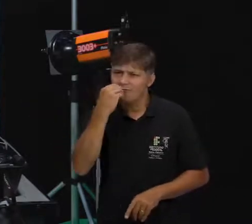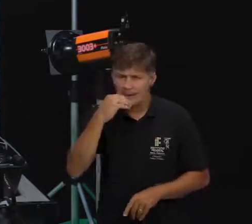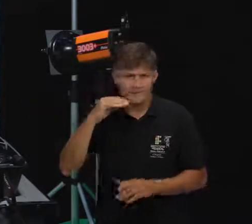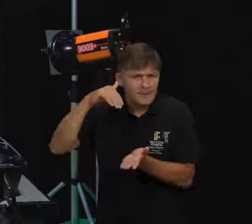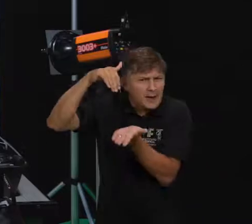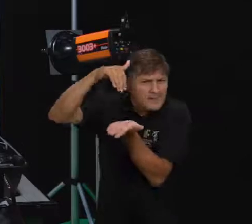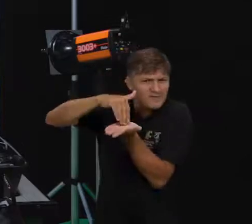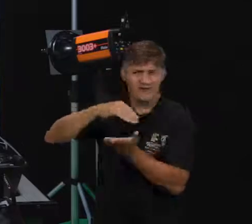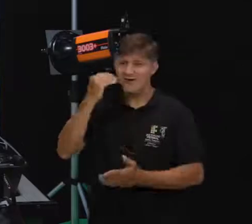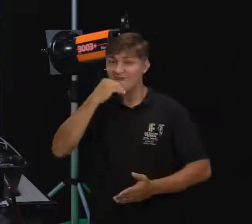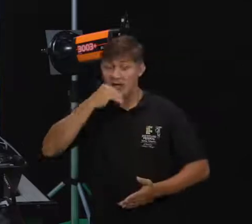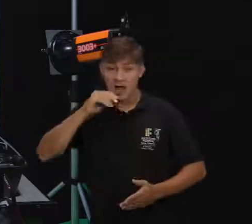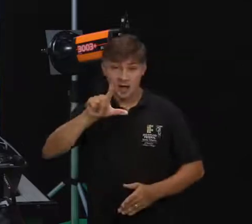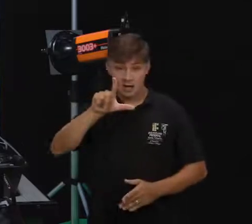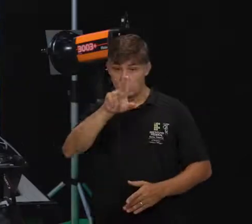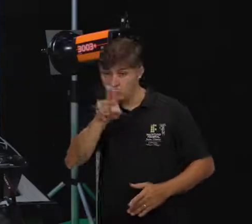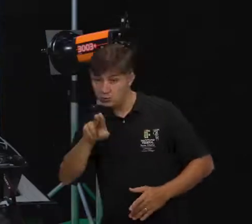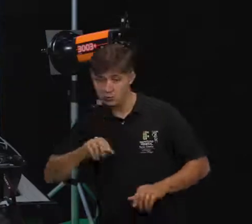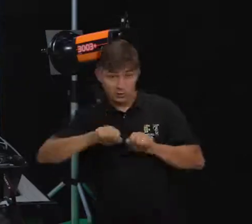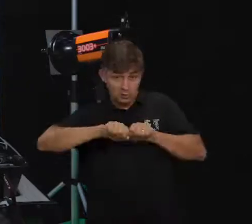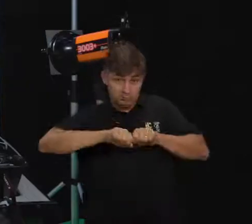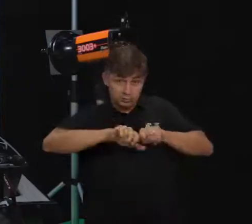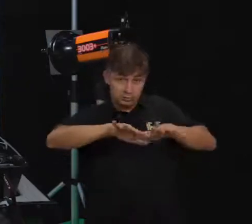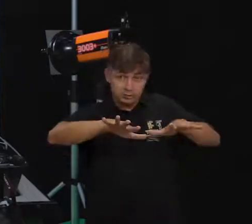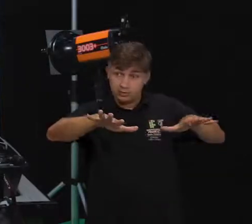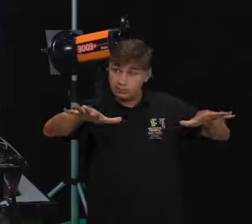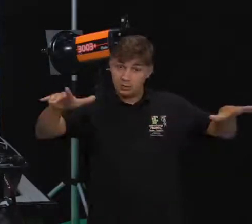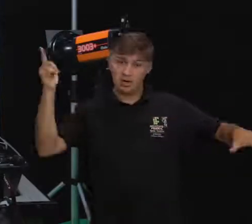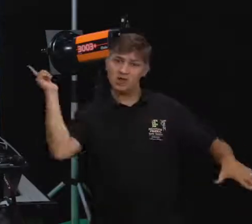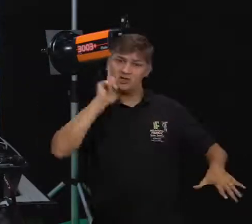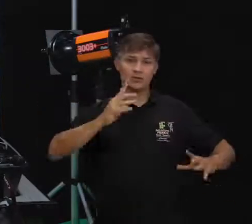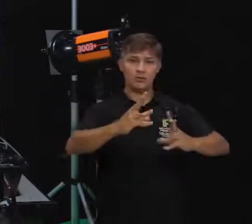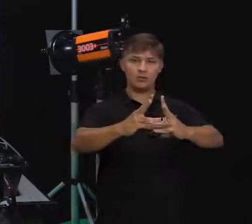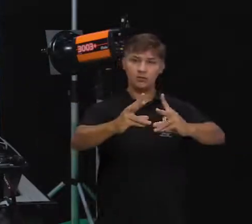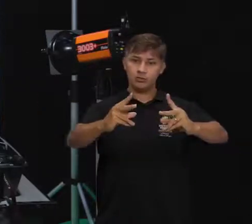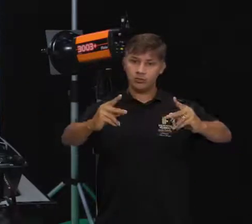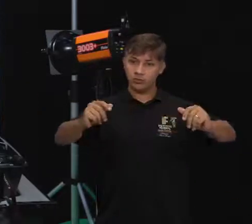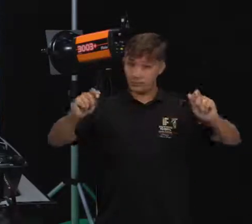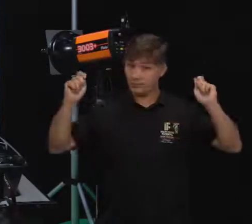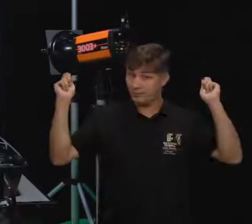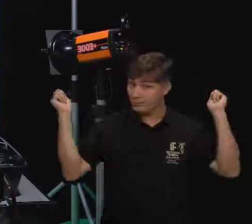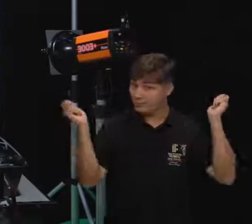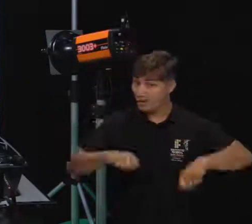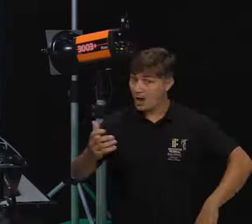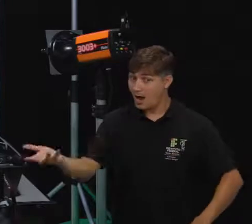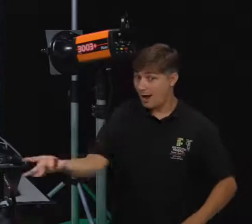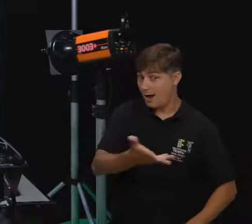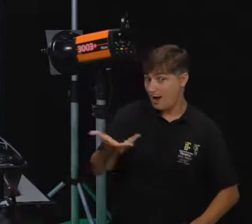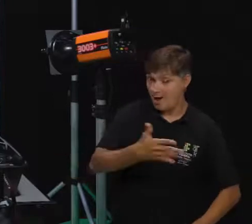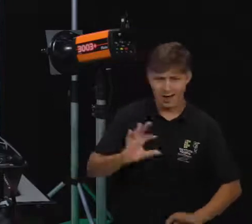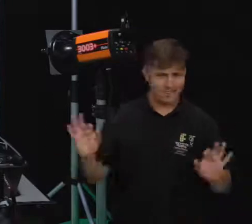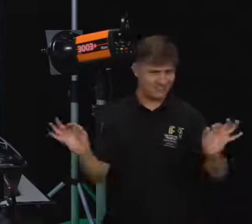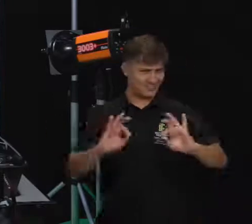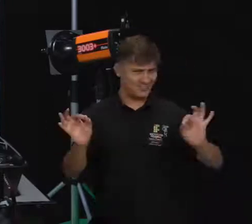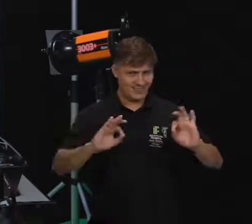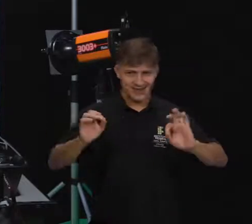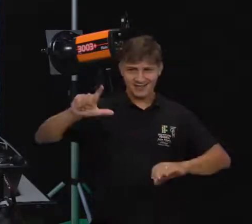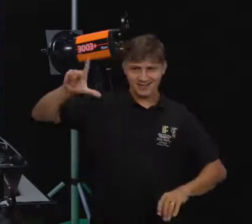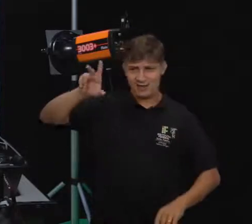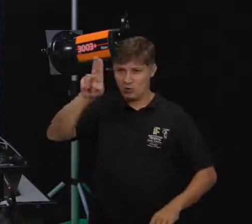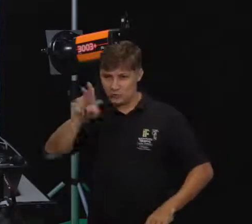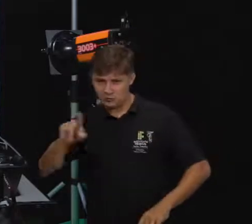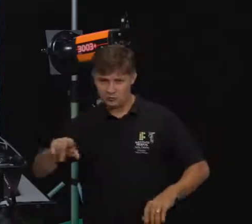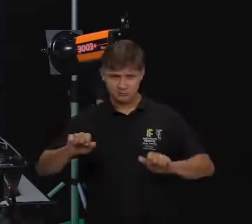fraca, porque quanto mais fraco, mais a luz ela se dissipa do ambiente, ela some mais rapidamente, não deixando